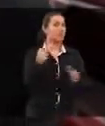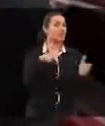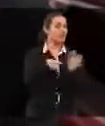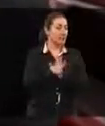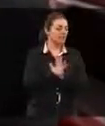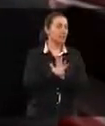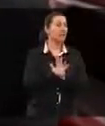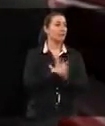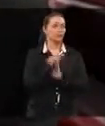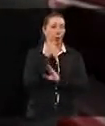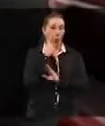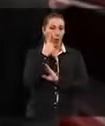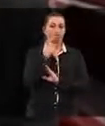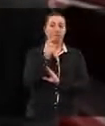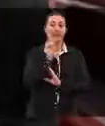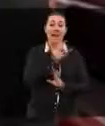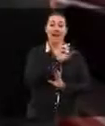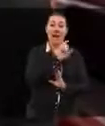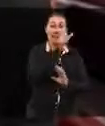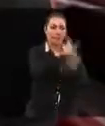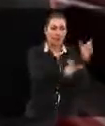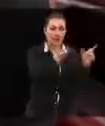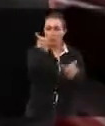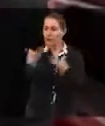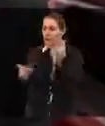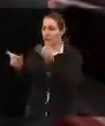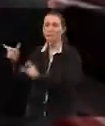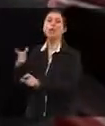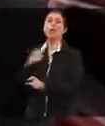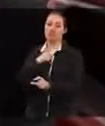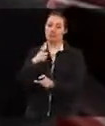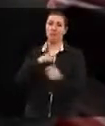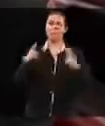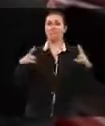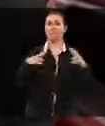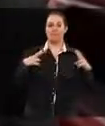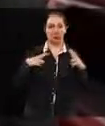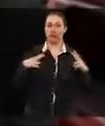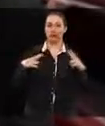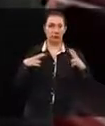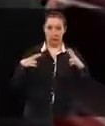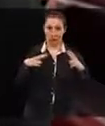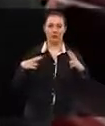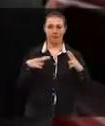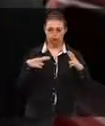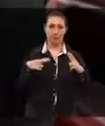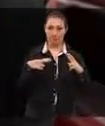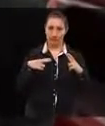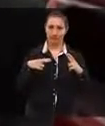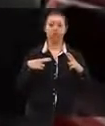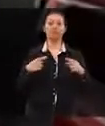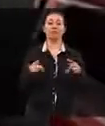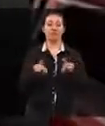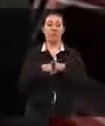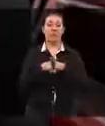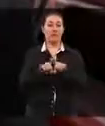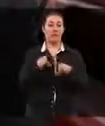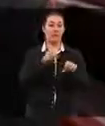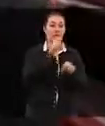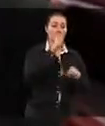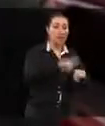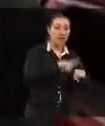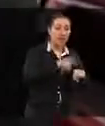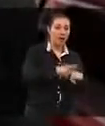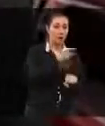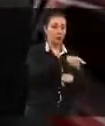pergunta. Cada pessoa tem cada um de nós tem uma individualidade e nós temos um tempo também, né, para começar a reduzir peso.